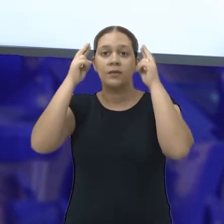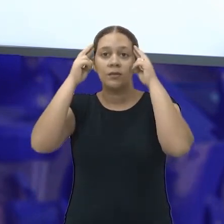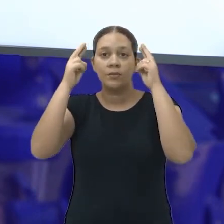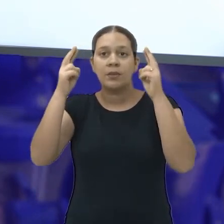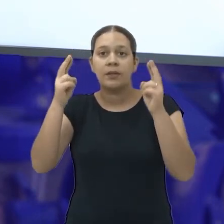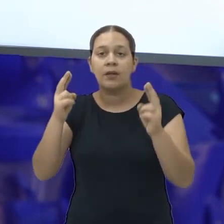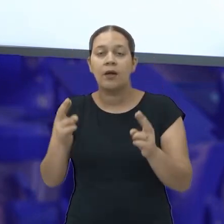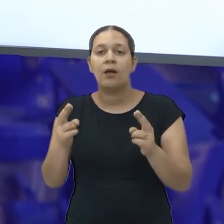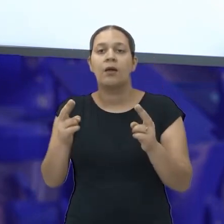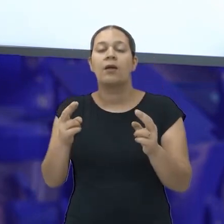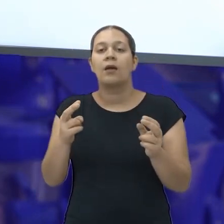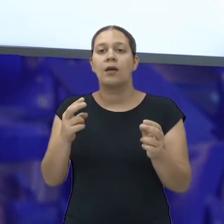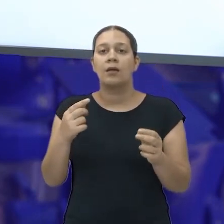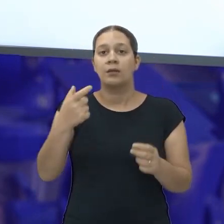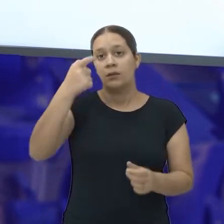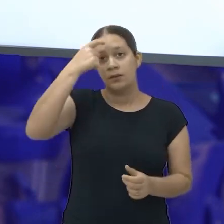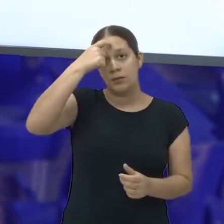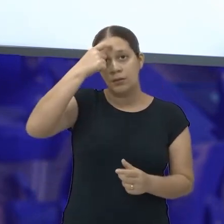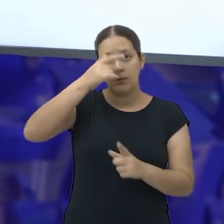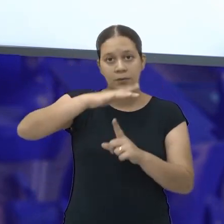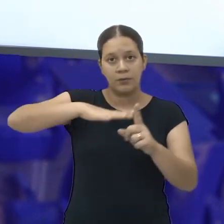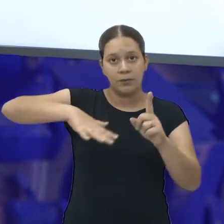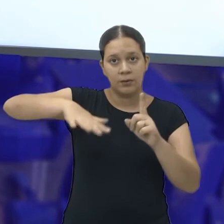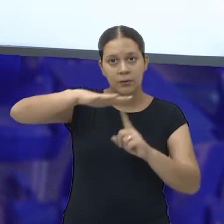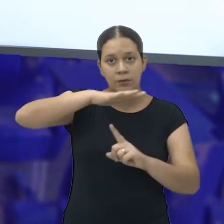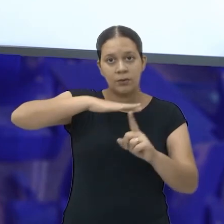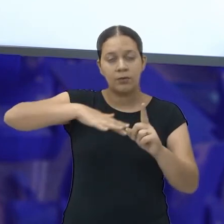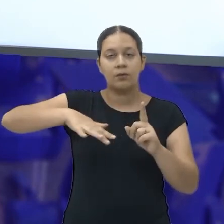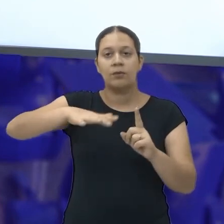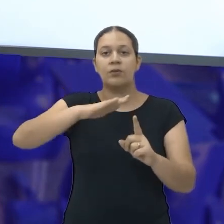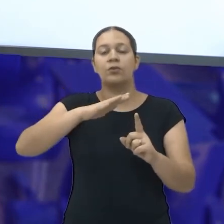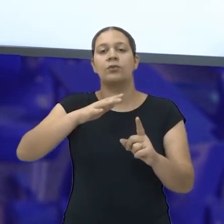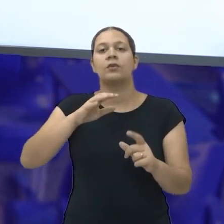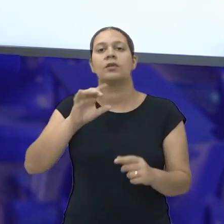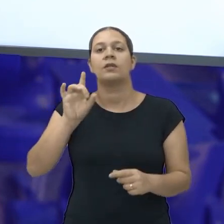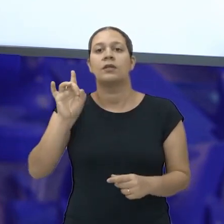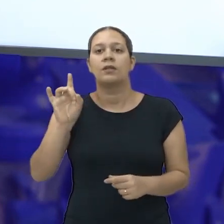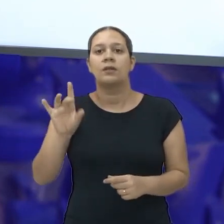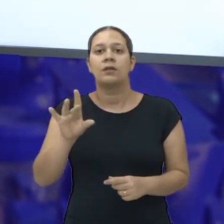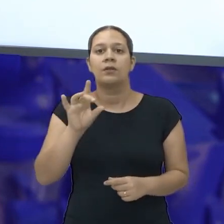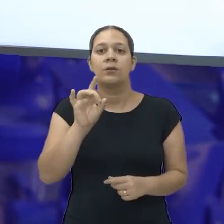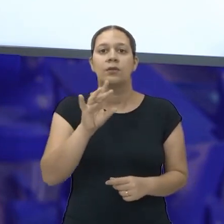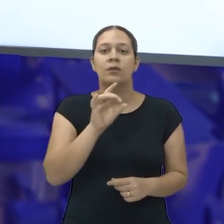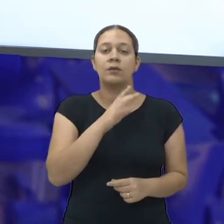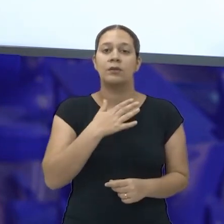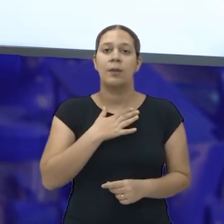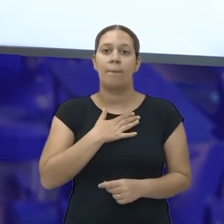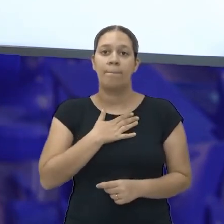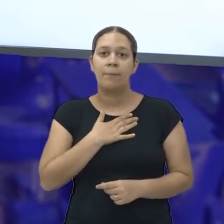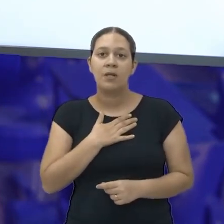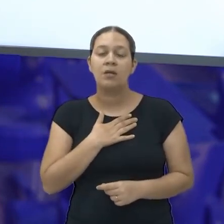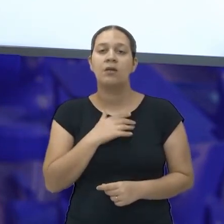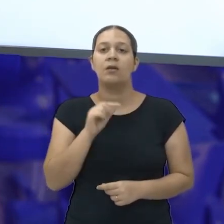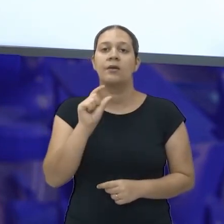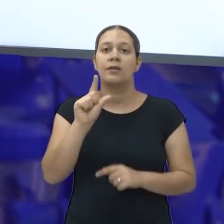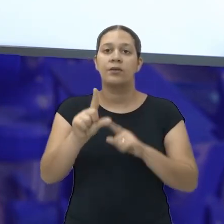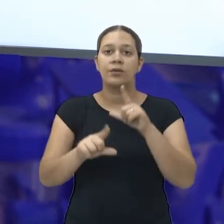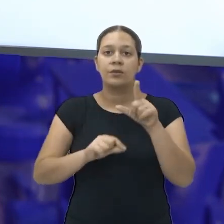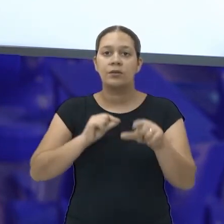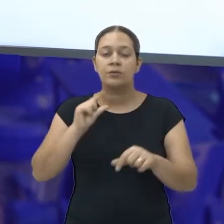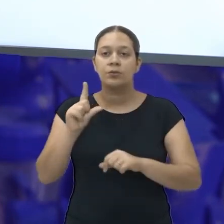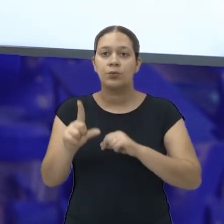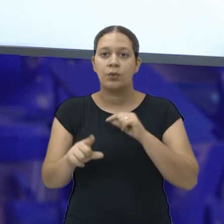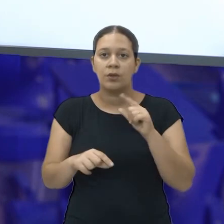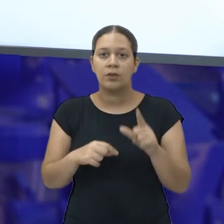outros. E quando a gente toma consciência de que existem os elementos que são individuais e que são da minha escolha, e existem os